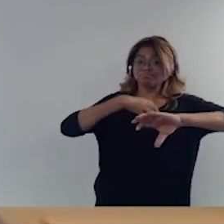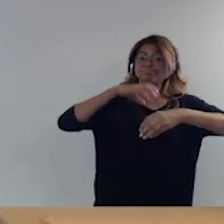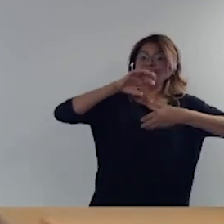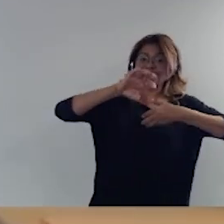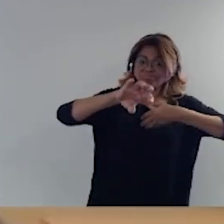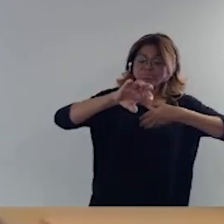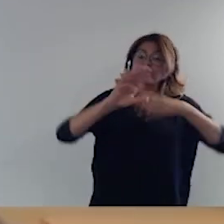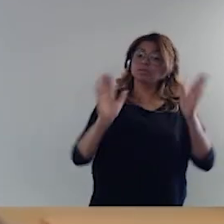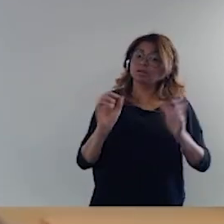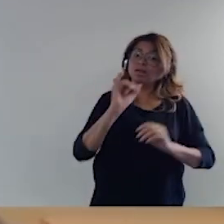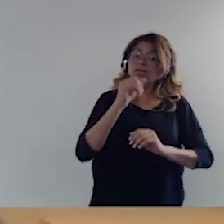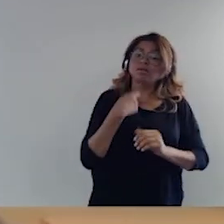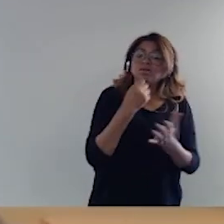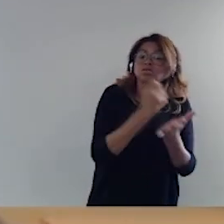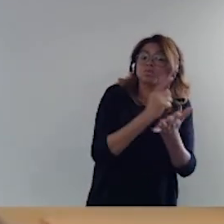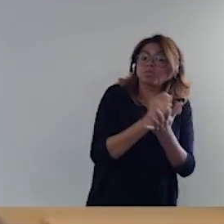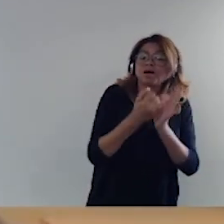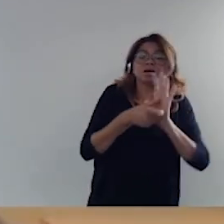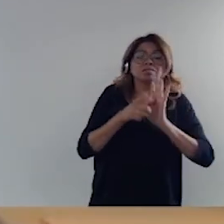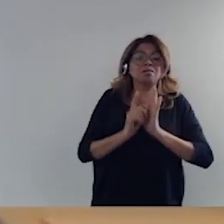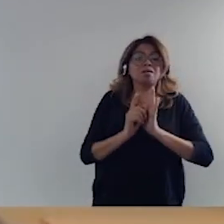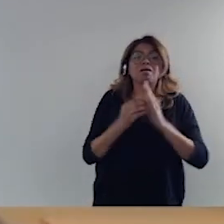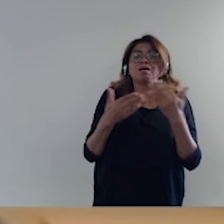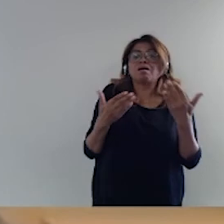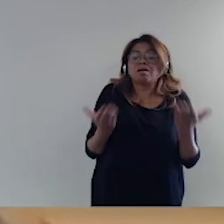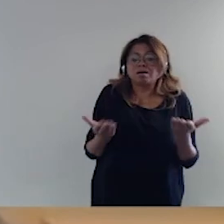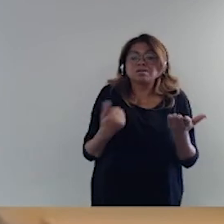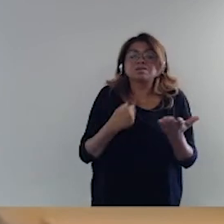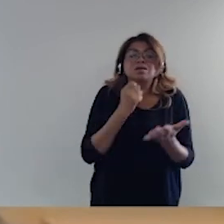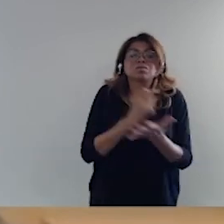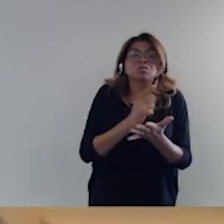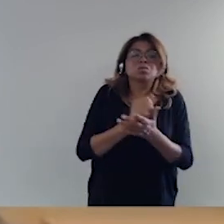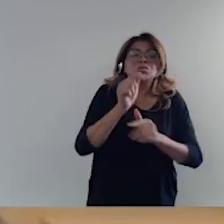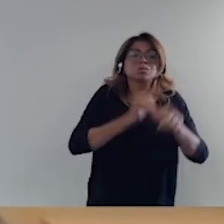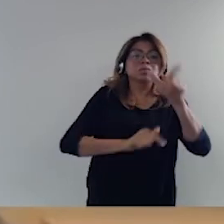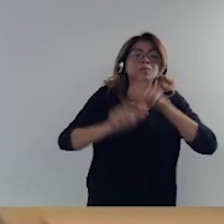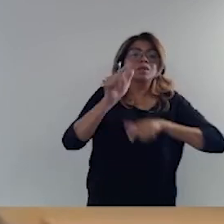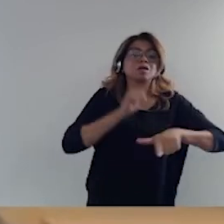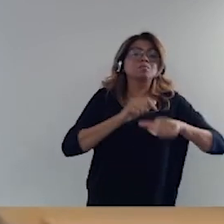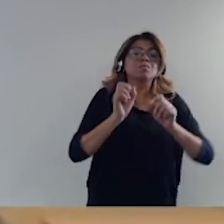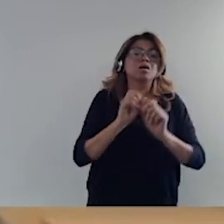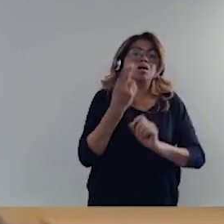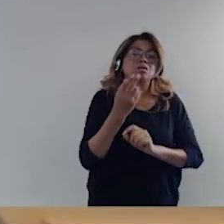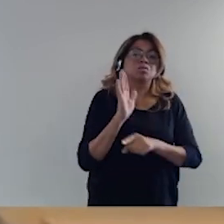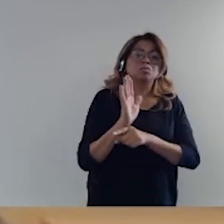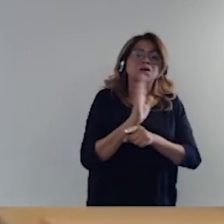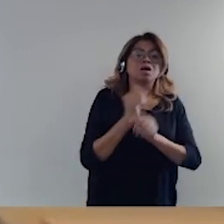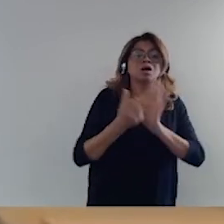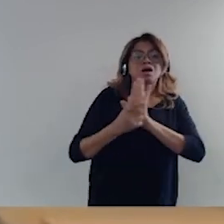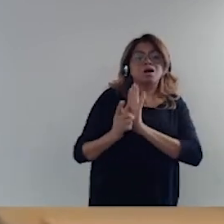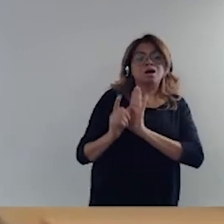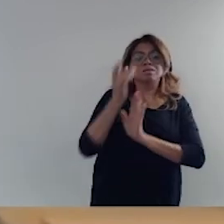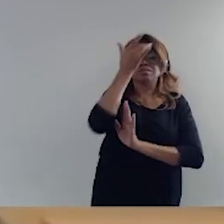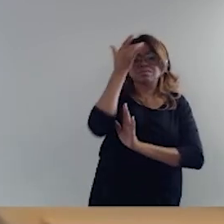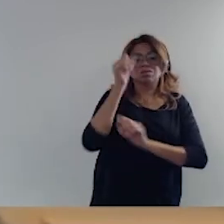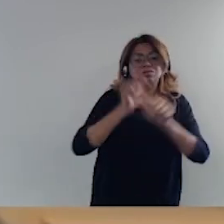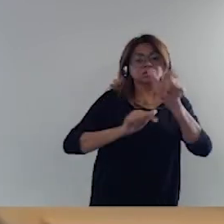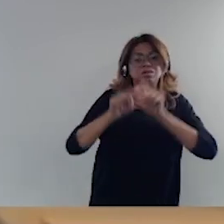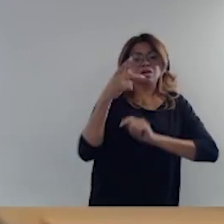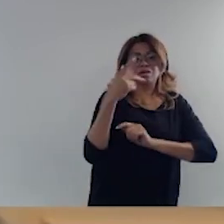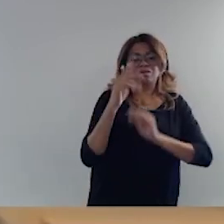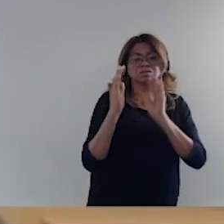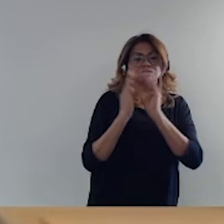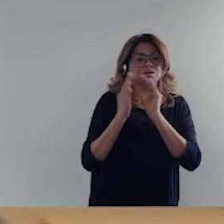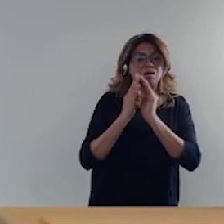inclusive, pagando serviços que não estão podendo receber, mas que são imprescindíveis para que essas pessoas continuem a